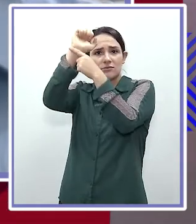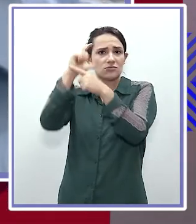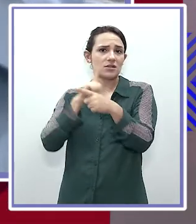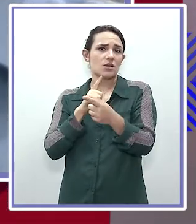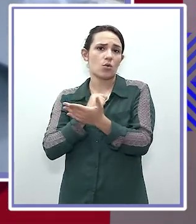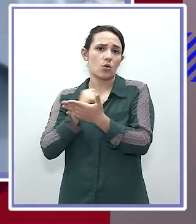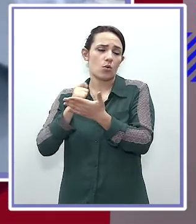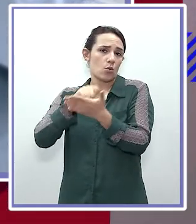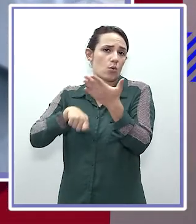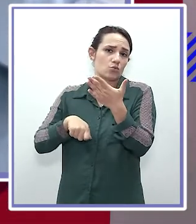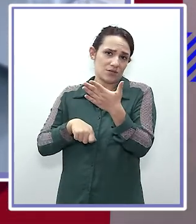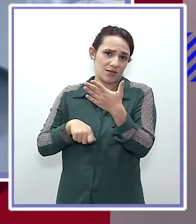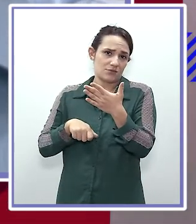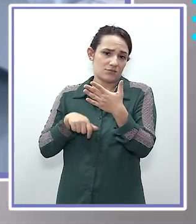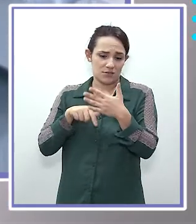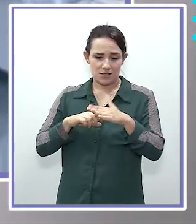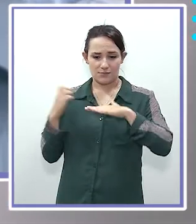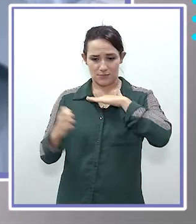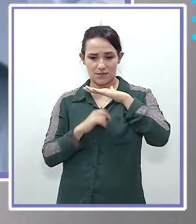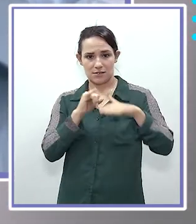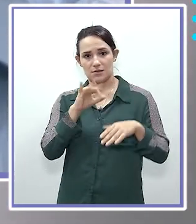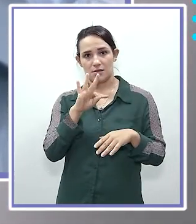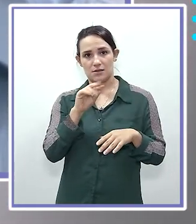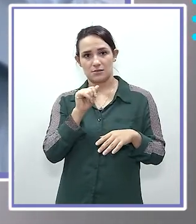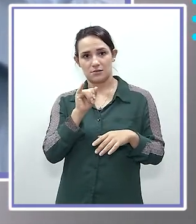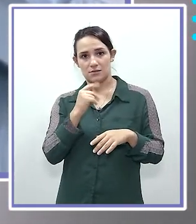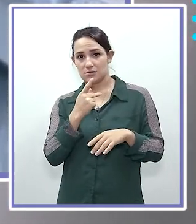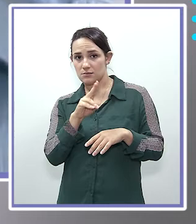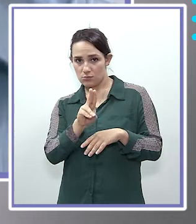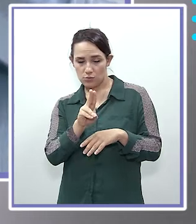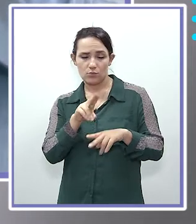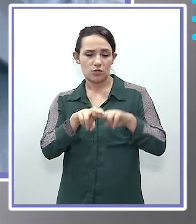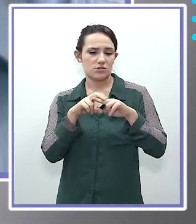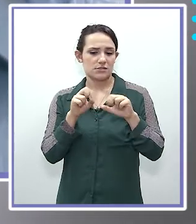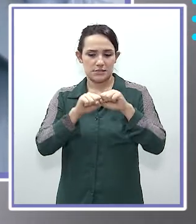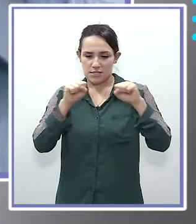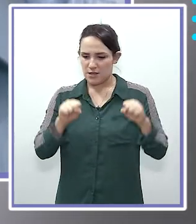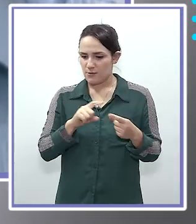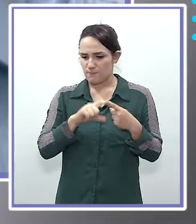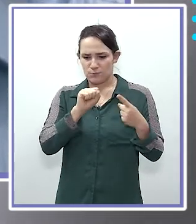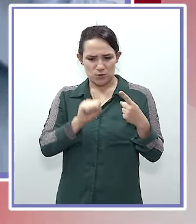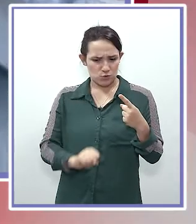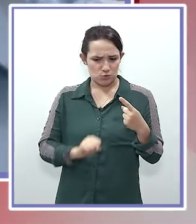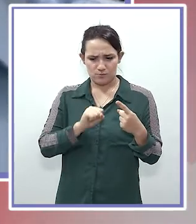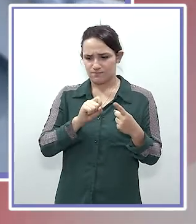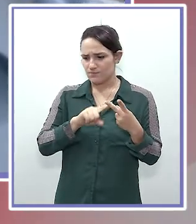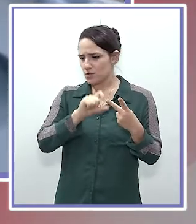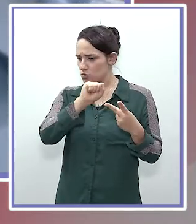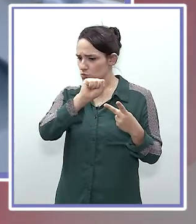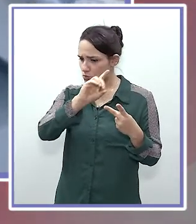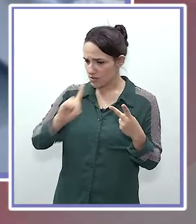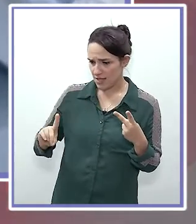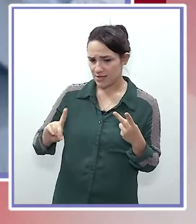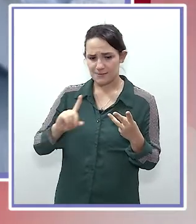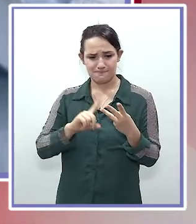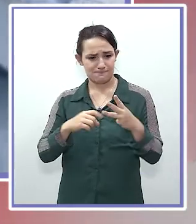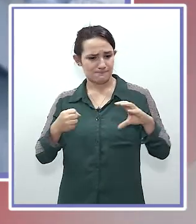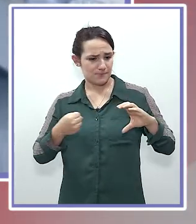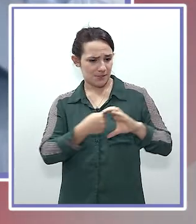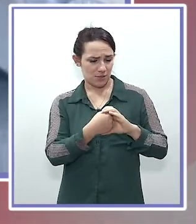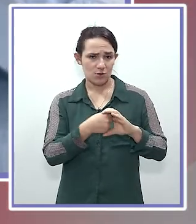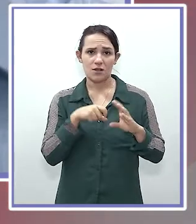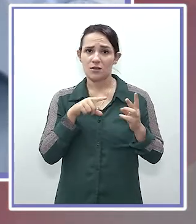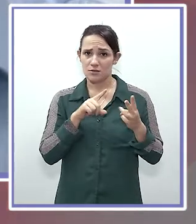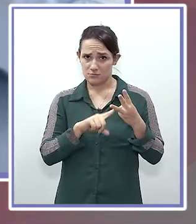com Itaipu. Então, o Mato Grosso do Sul é um que tem. Então, todo o sistema sul, sudeste, centro-oeste, aí, então, que